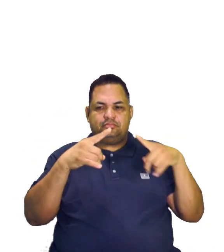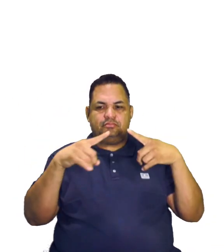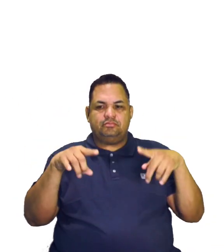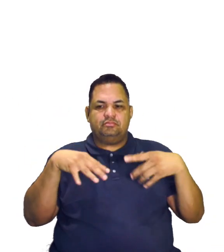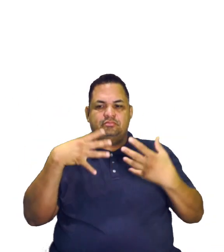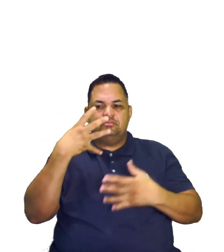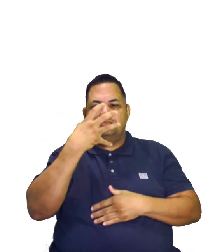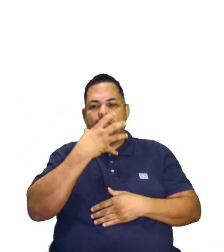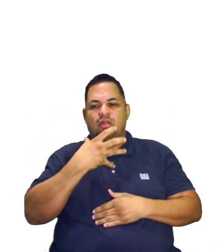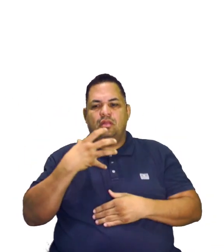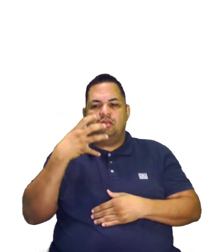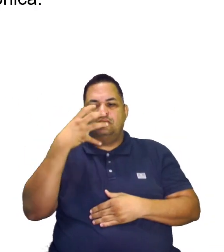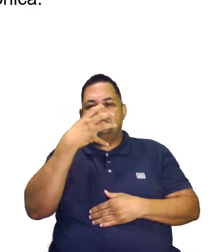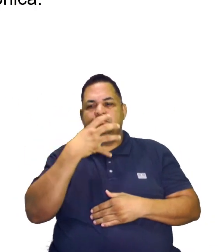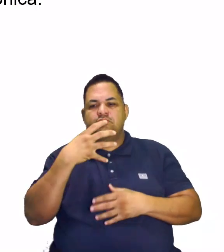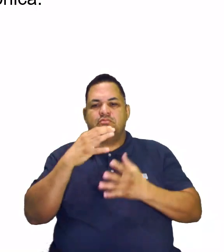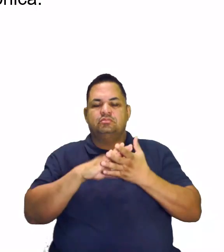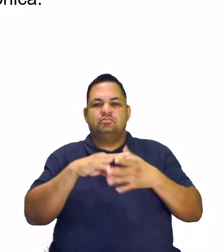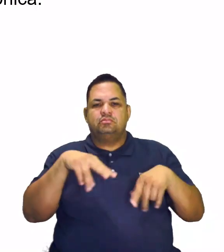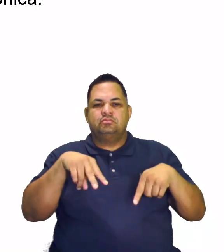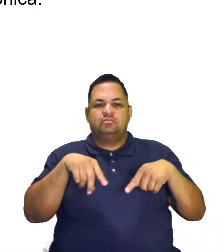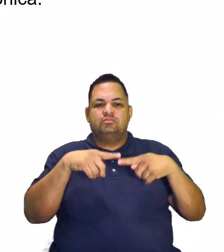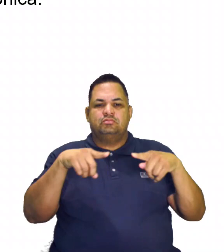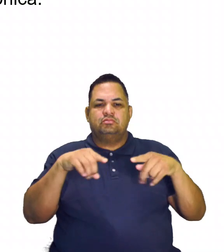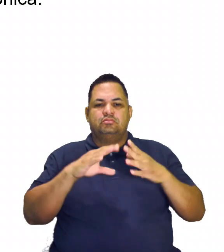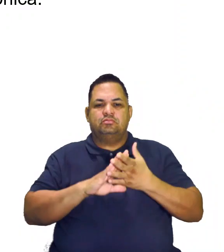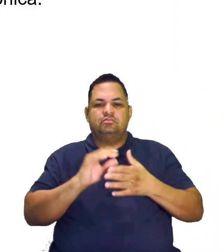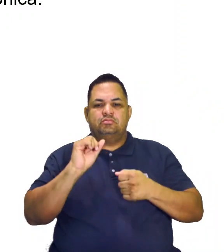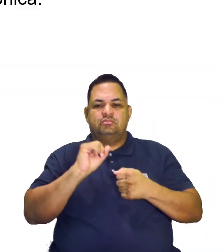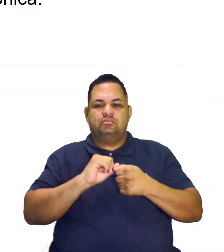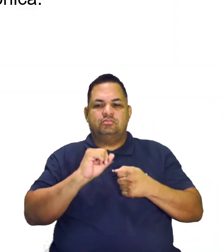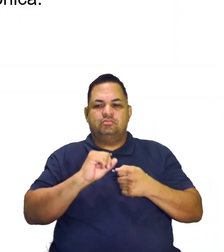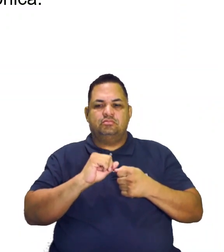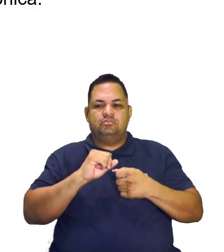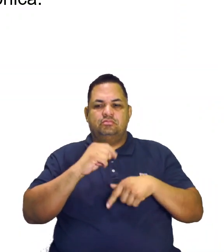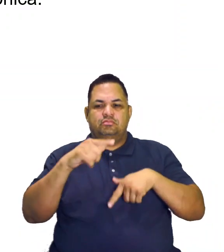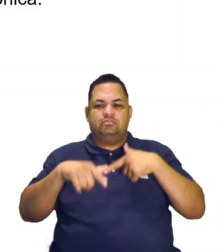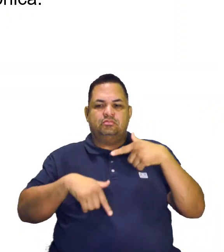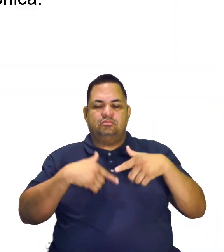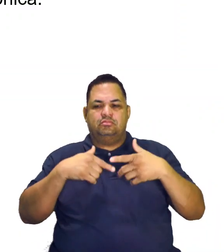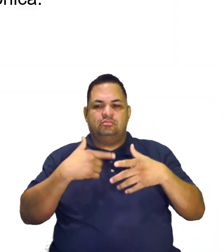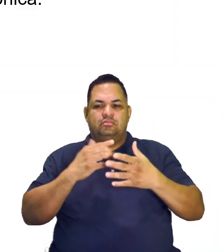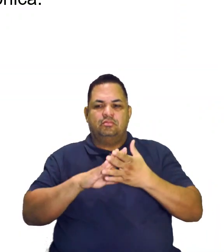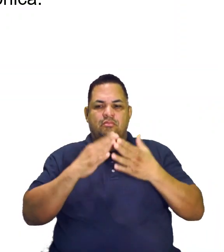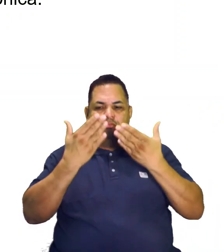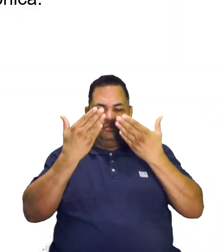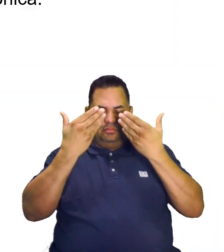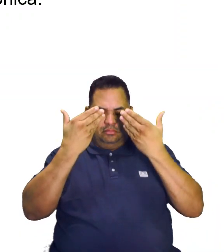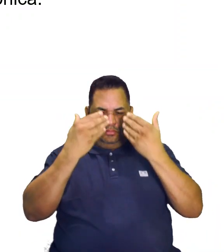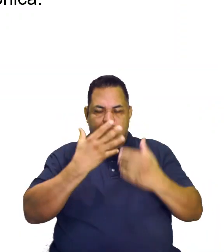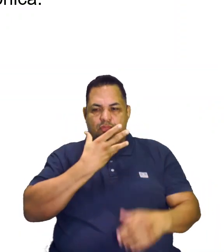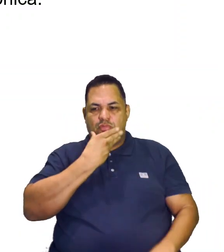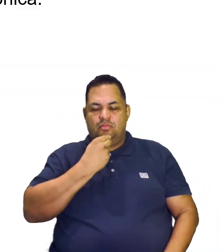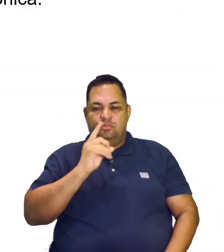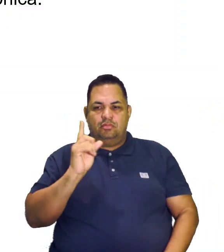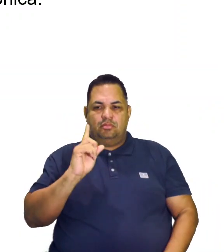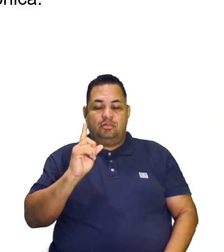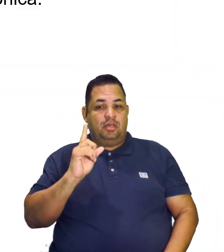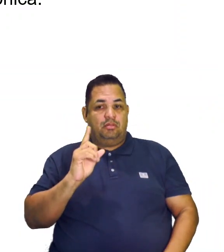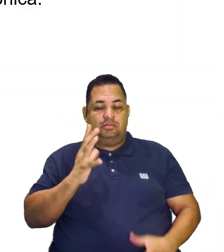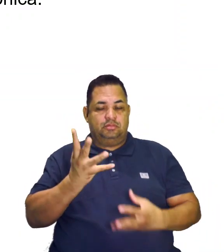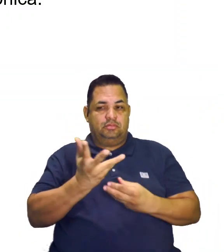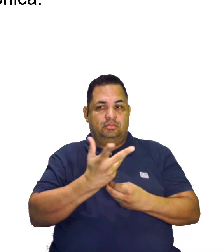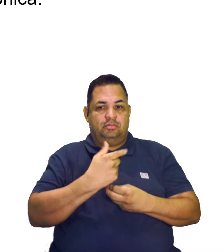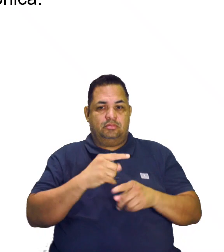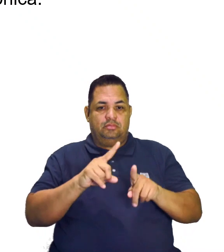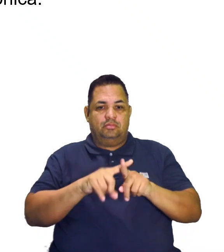né? A linguagem da música, da dança, do fazer, né? Das produções humanas, que não é só produtos de